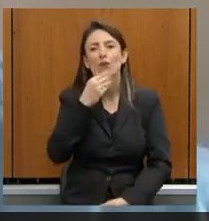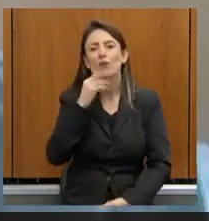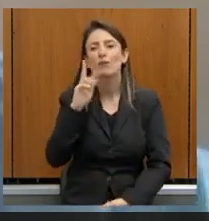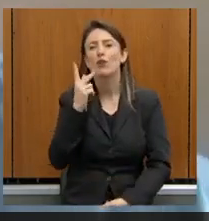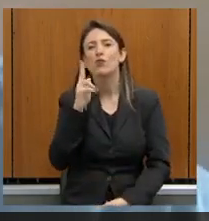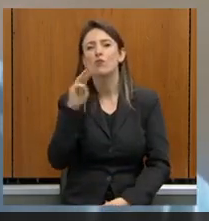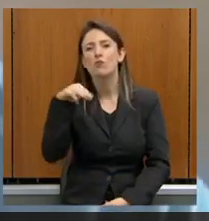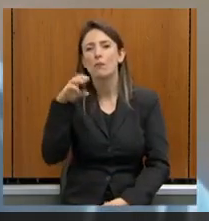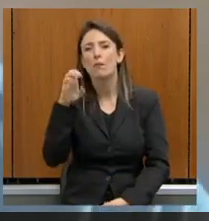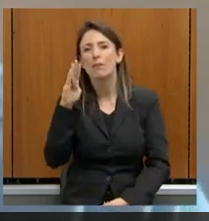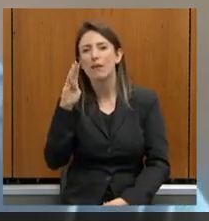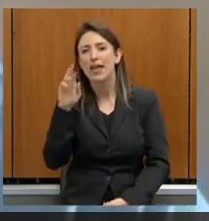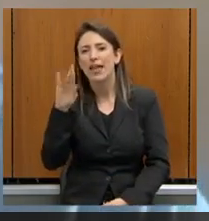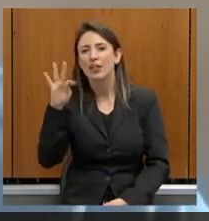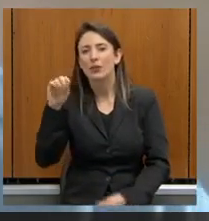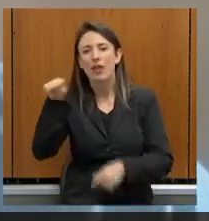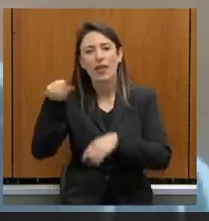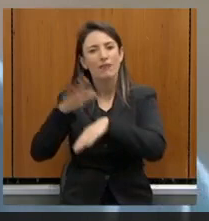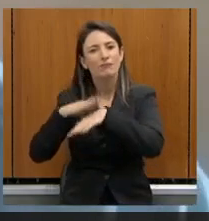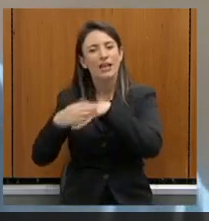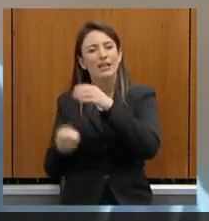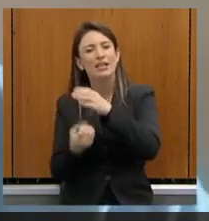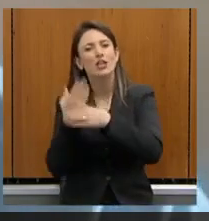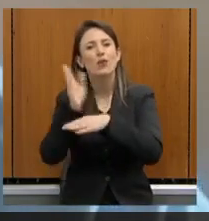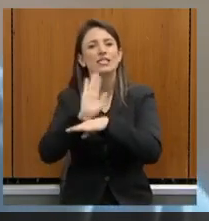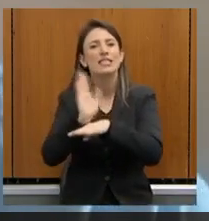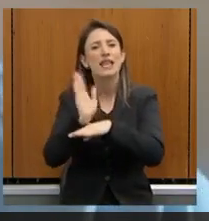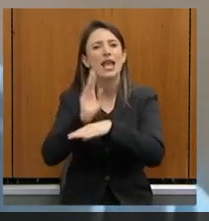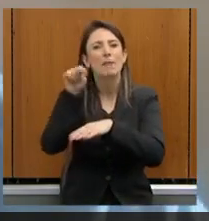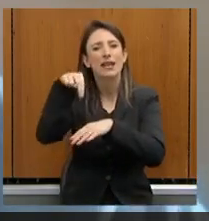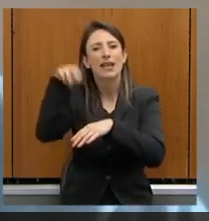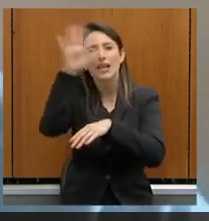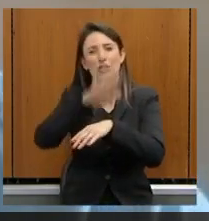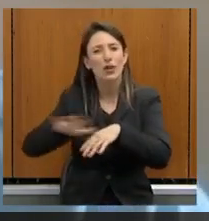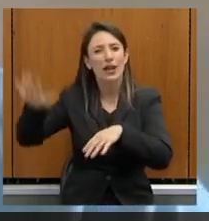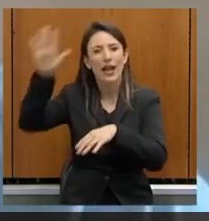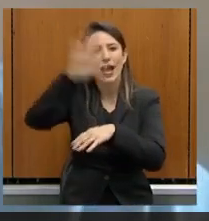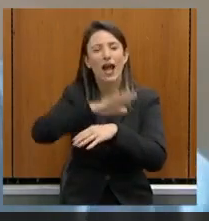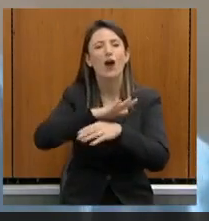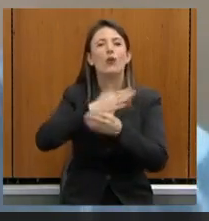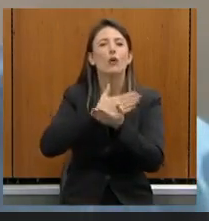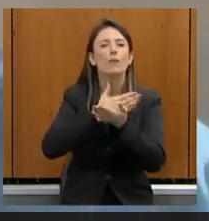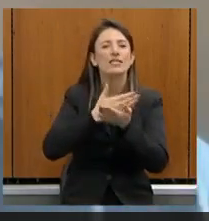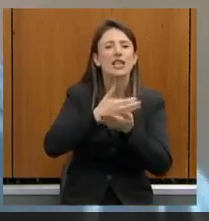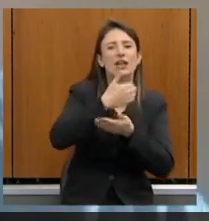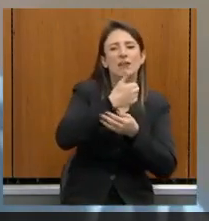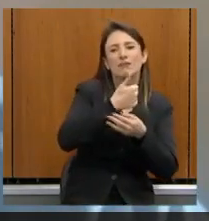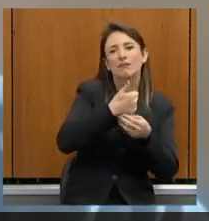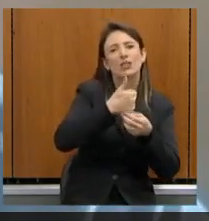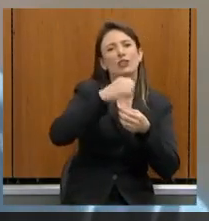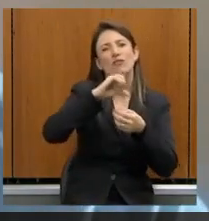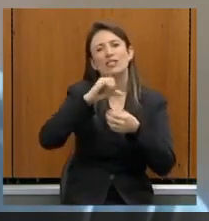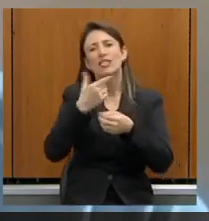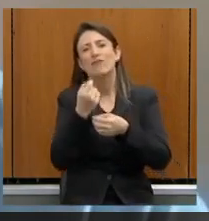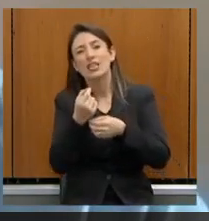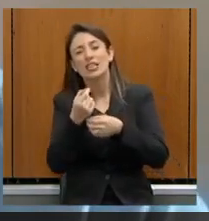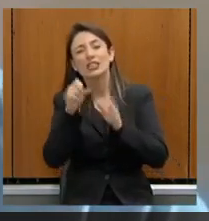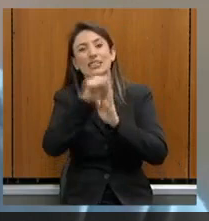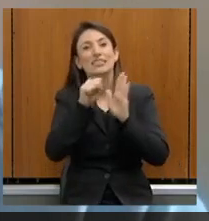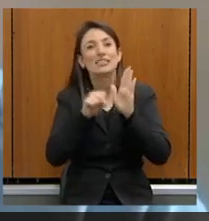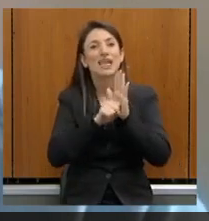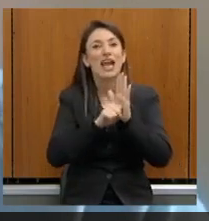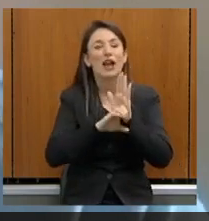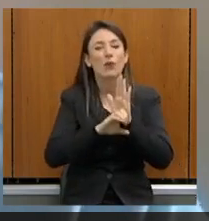promoveu o cinema nacional desde a década de 20 do século passado, onde foram mais de 200 filmes